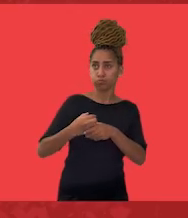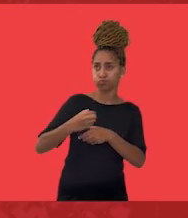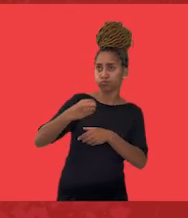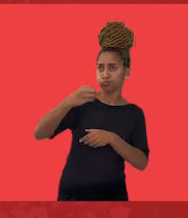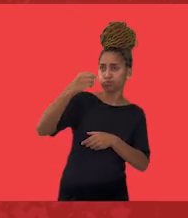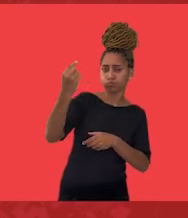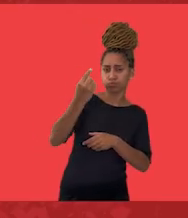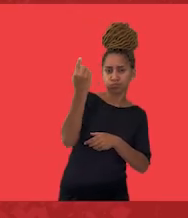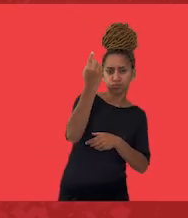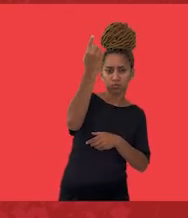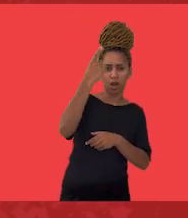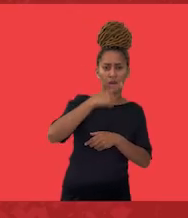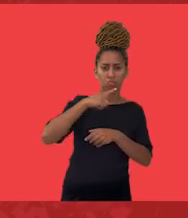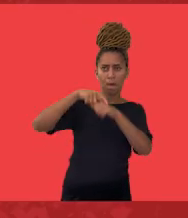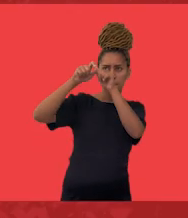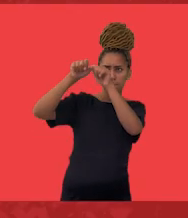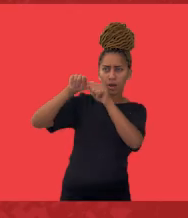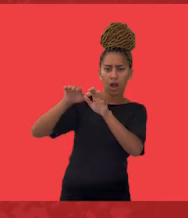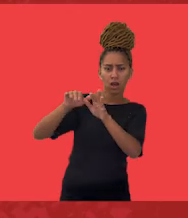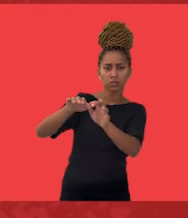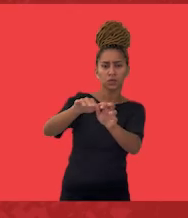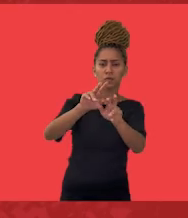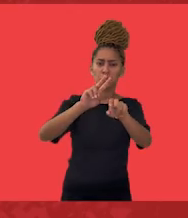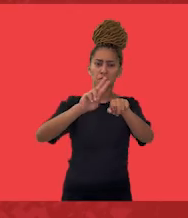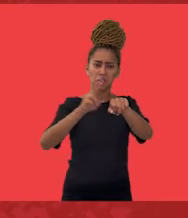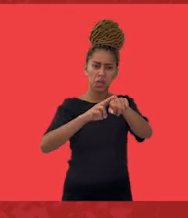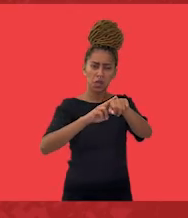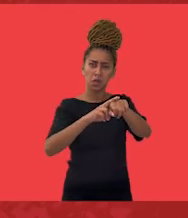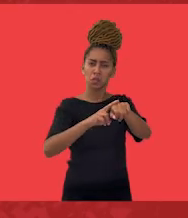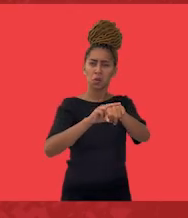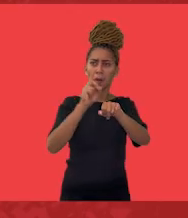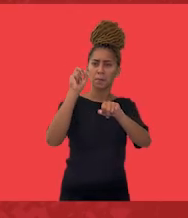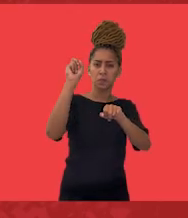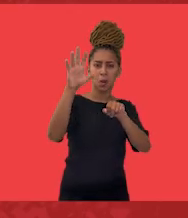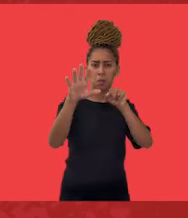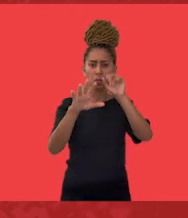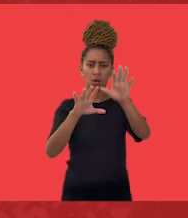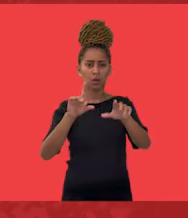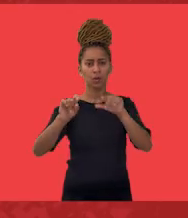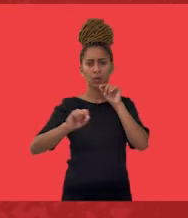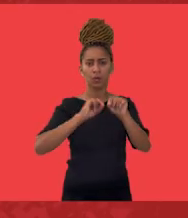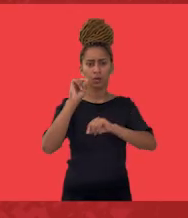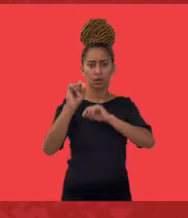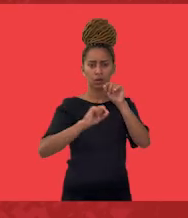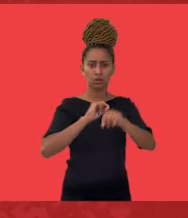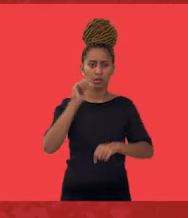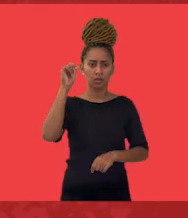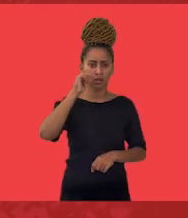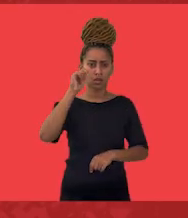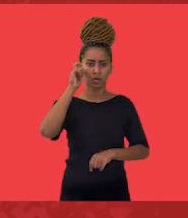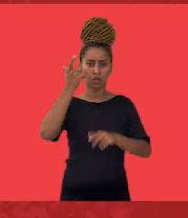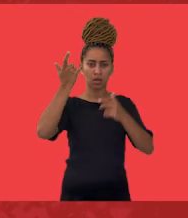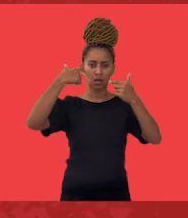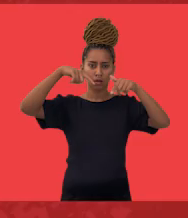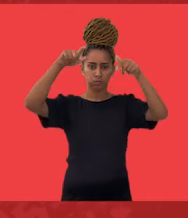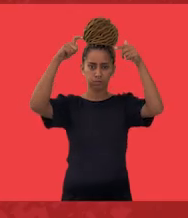La Justiça. Um postal de brancas bordas tracejadas, enfeitadas de